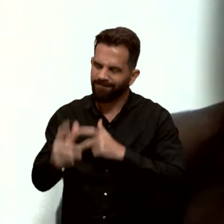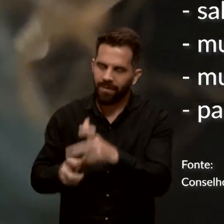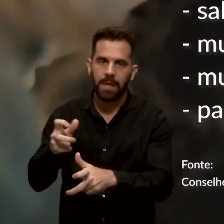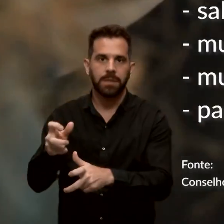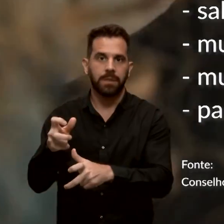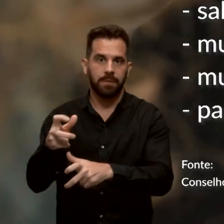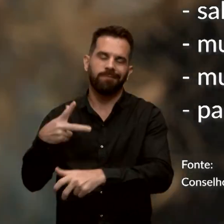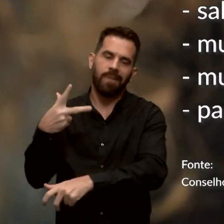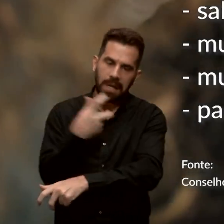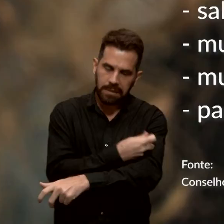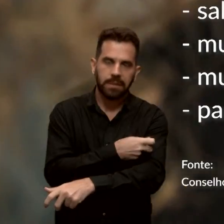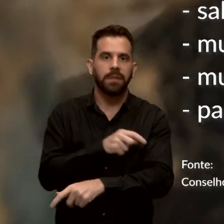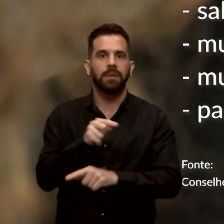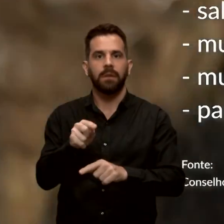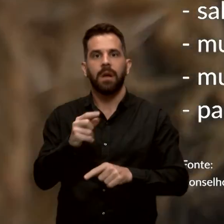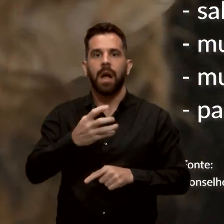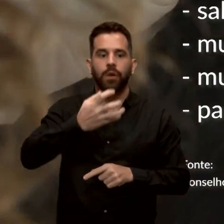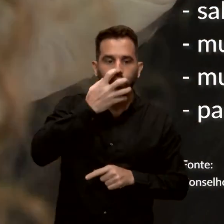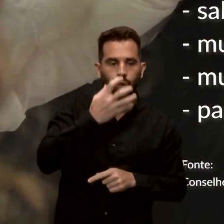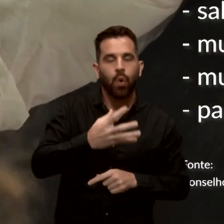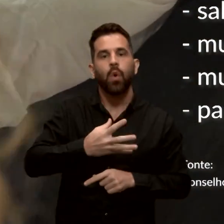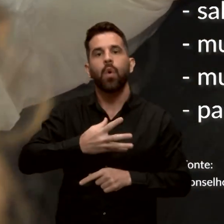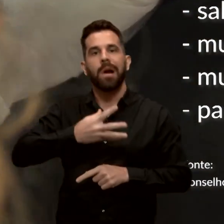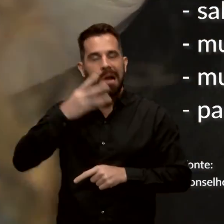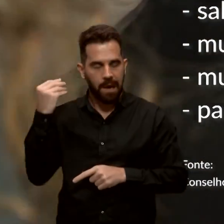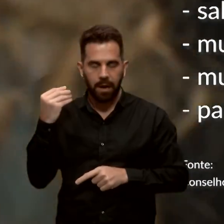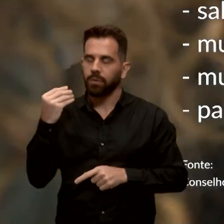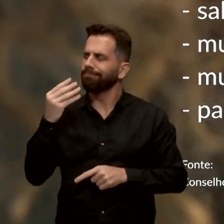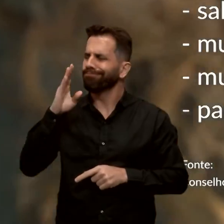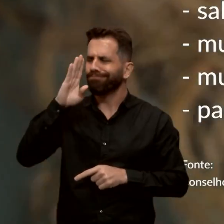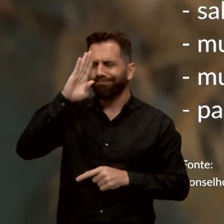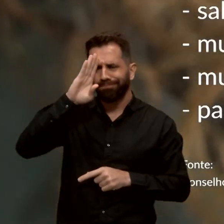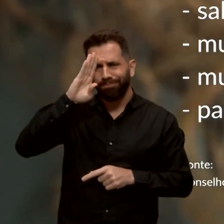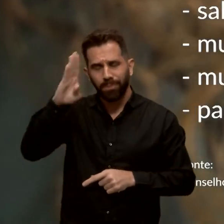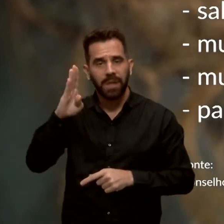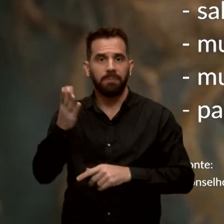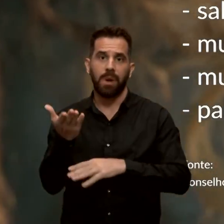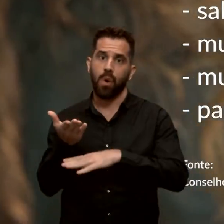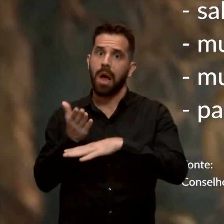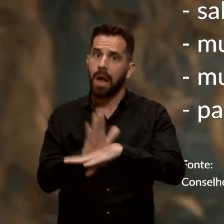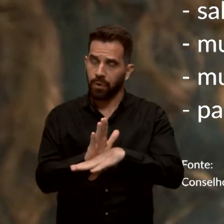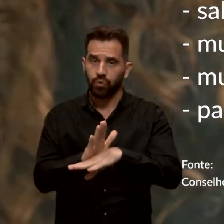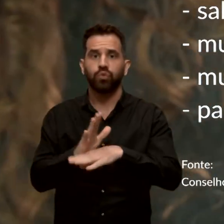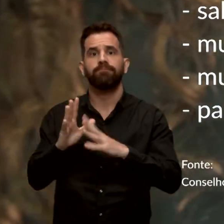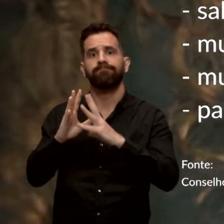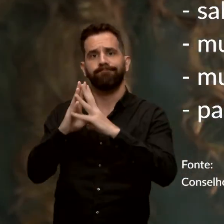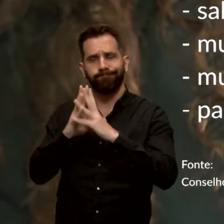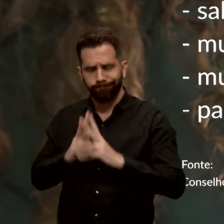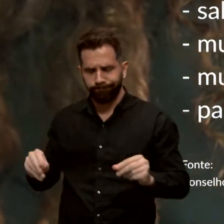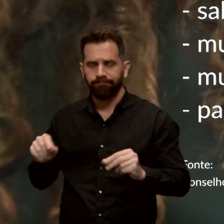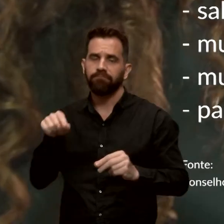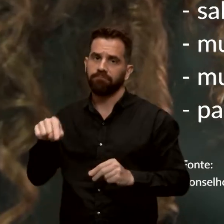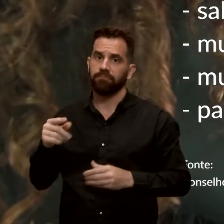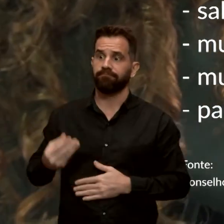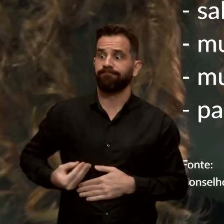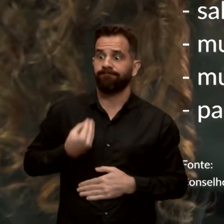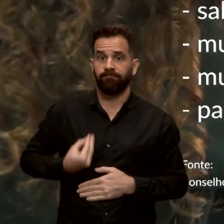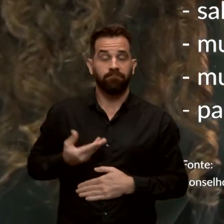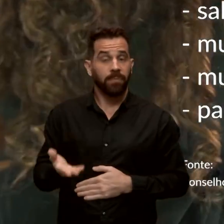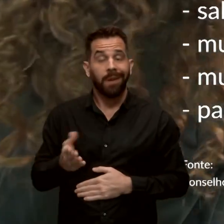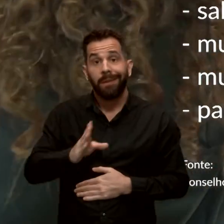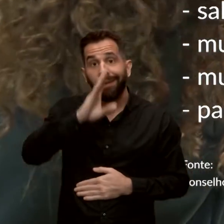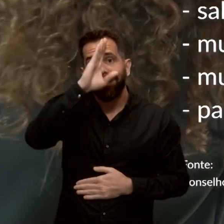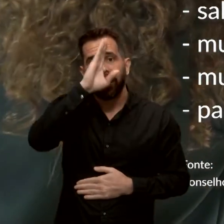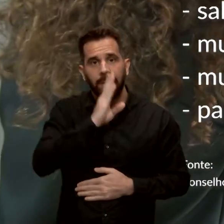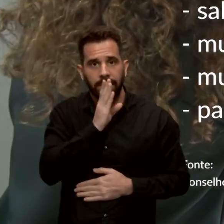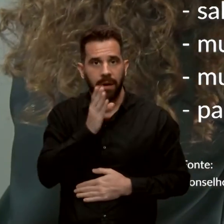cão, vacine seu gato. É a principal ferramenta que você se dispõe hoje, de forma